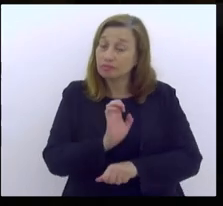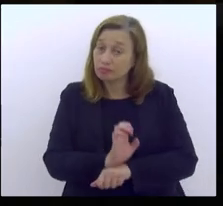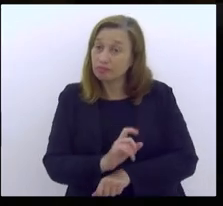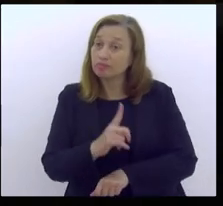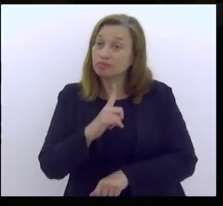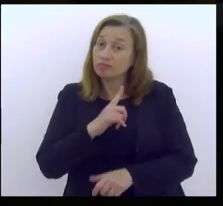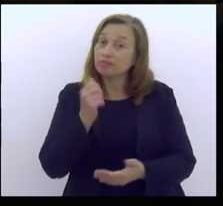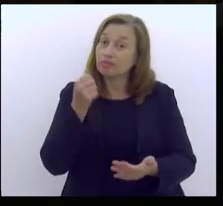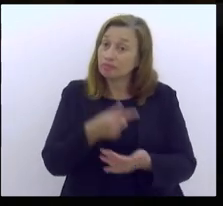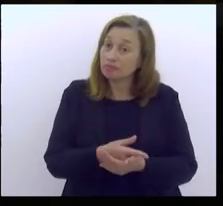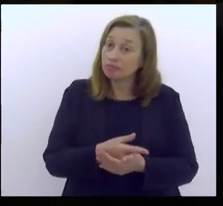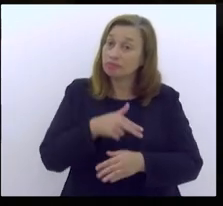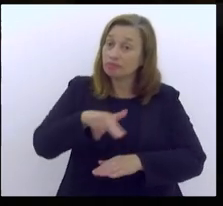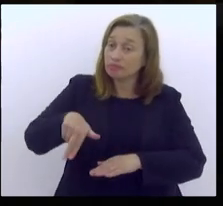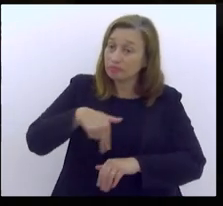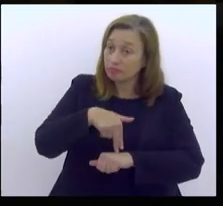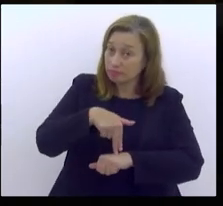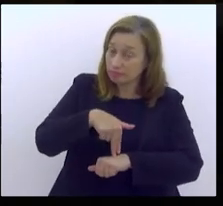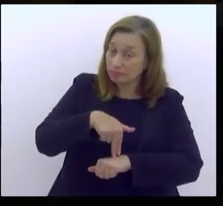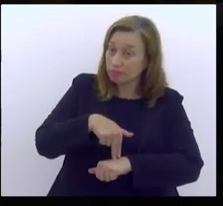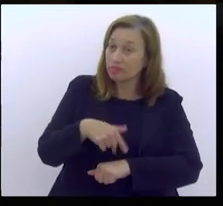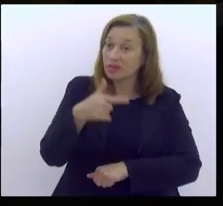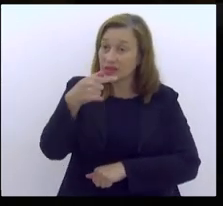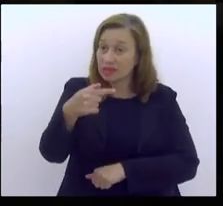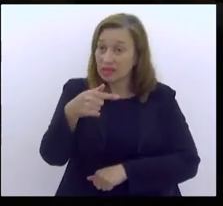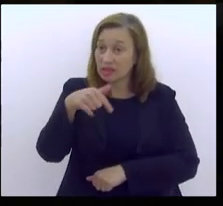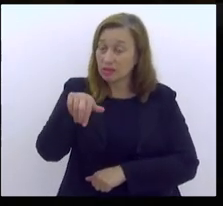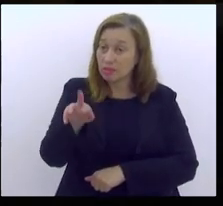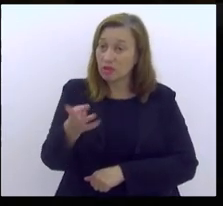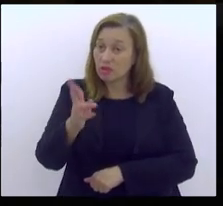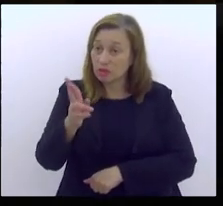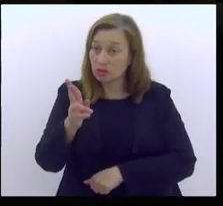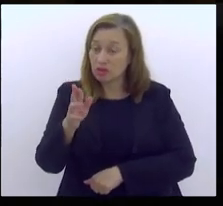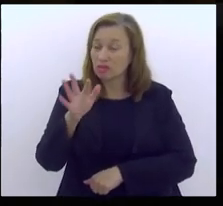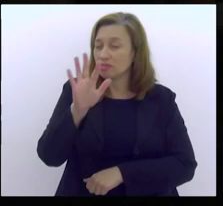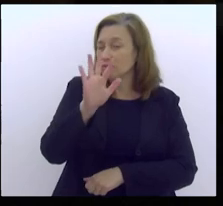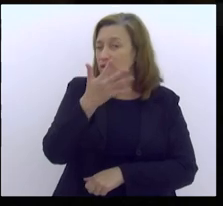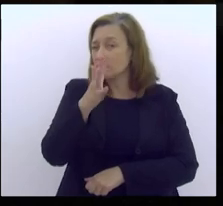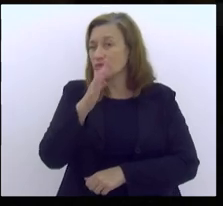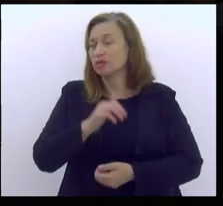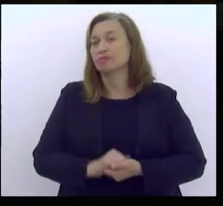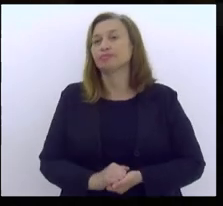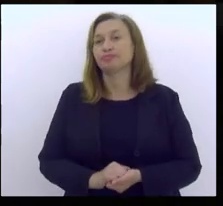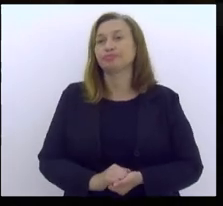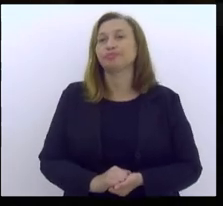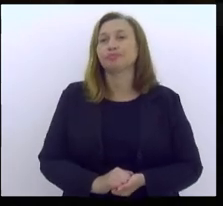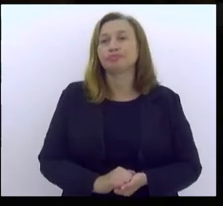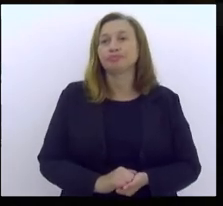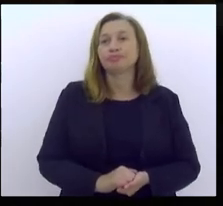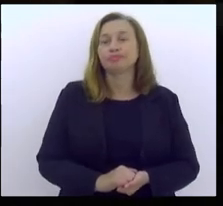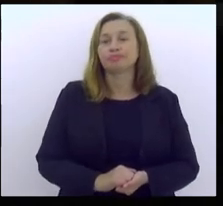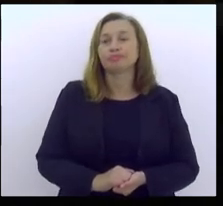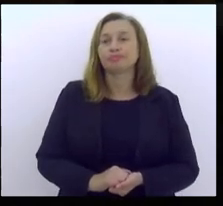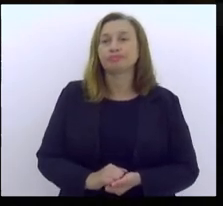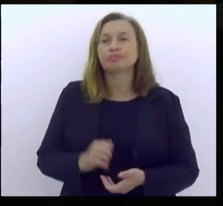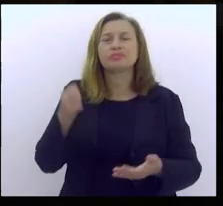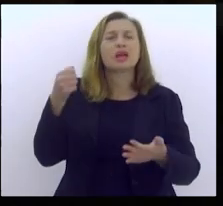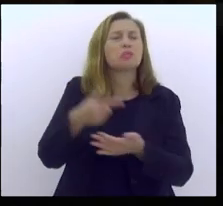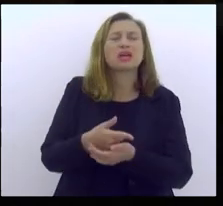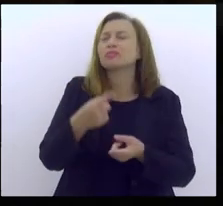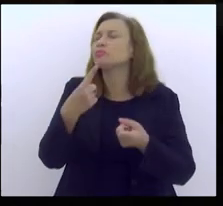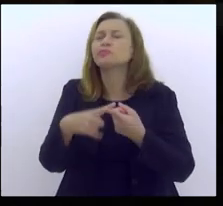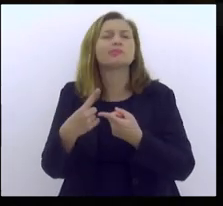que pagar à União 7 bilhões de reais aproximadamente. E pagar por